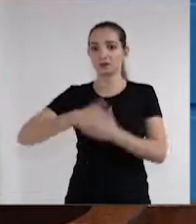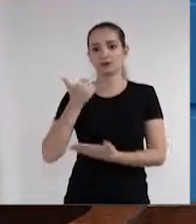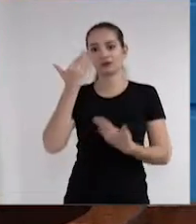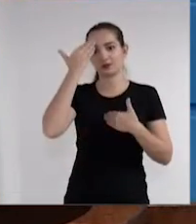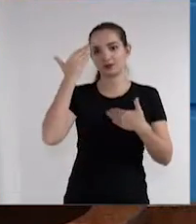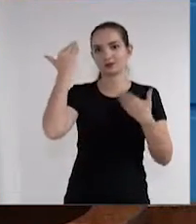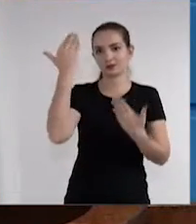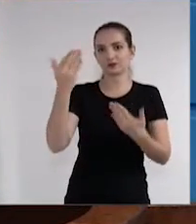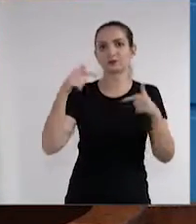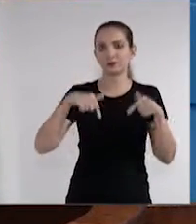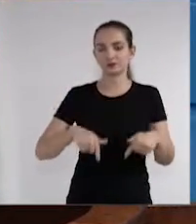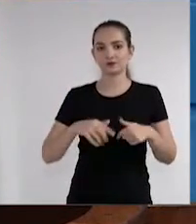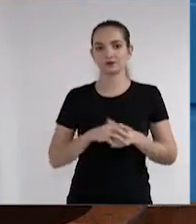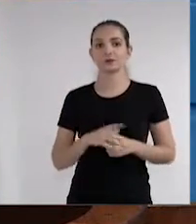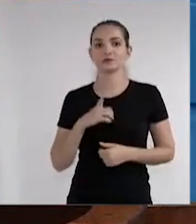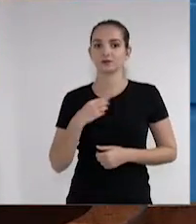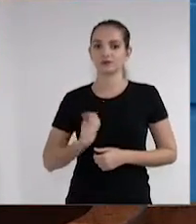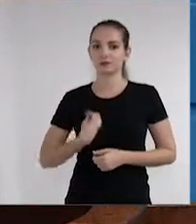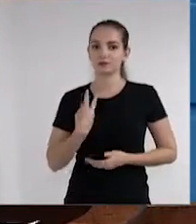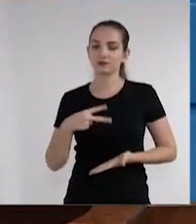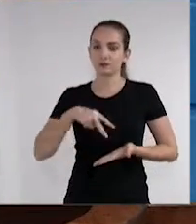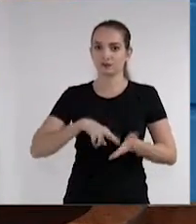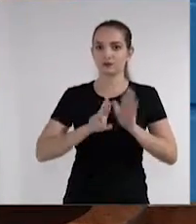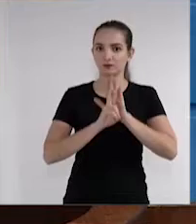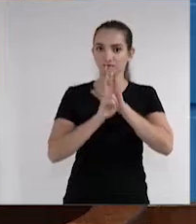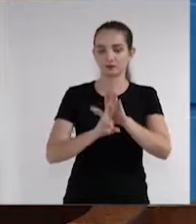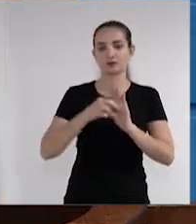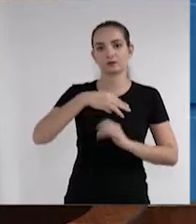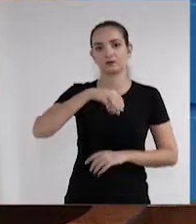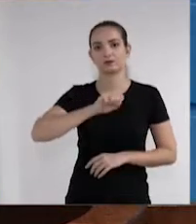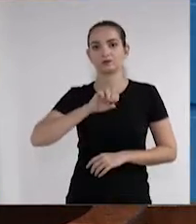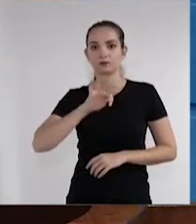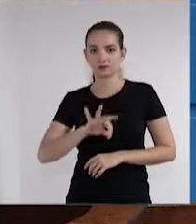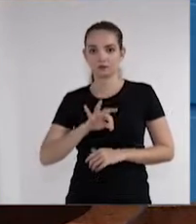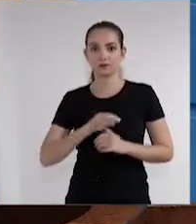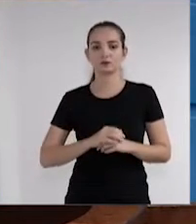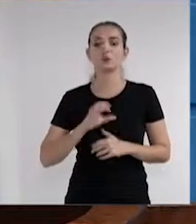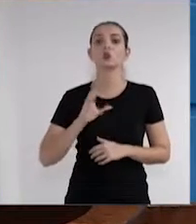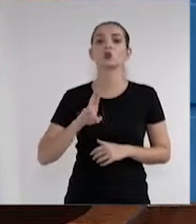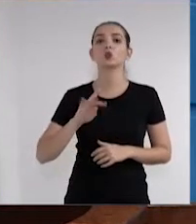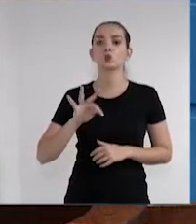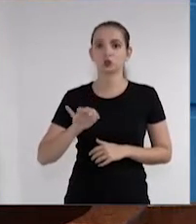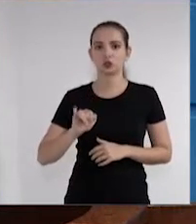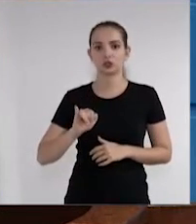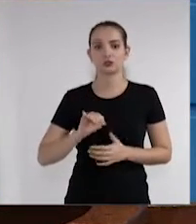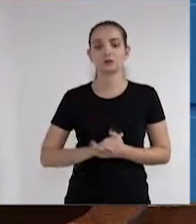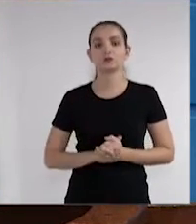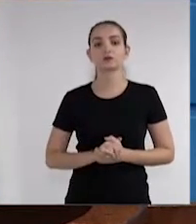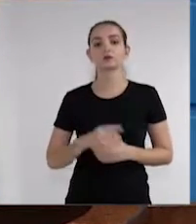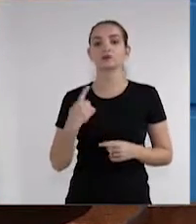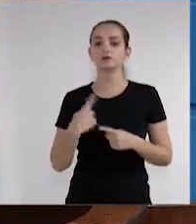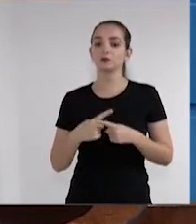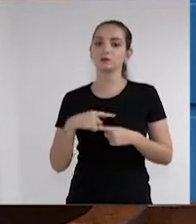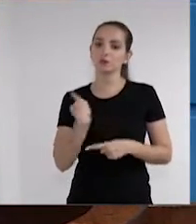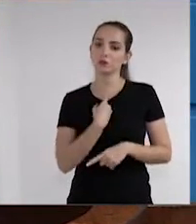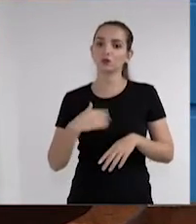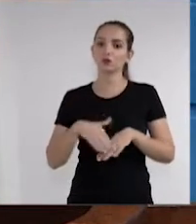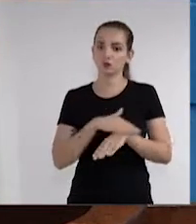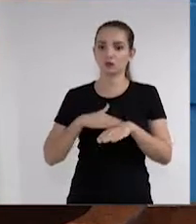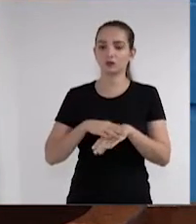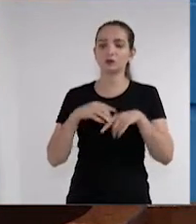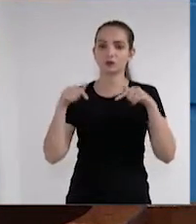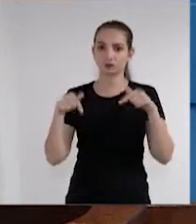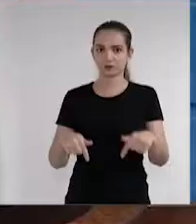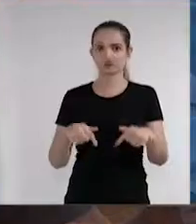agradecer aqui a presença da representação do MST, da CUT, aqui presente, porque nós vamos falar aqui